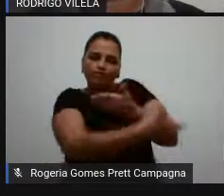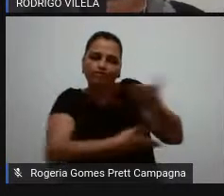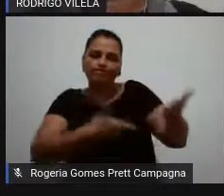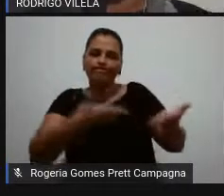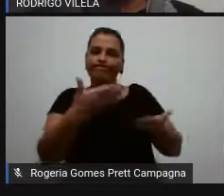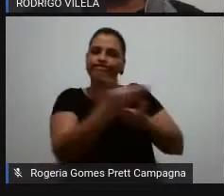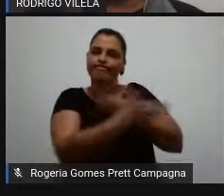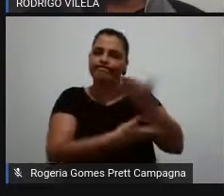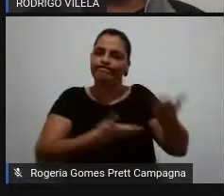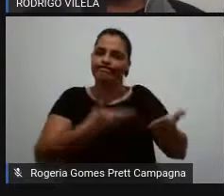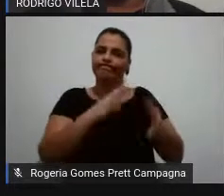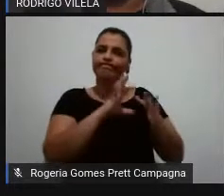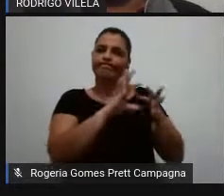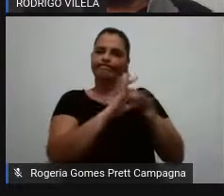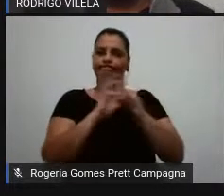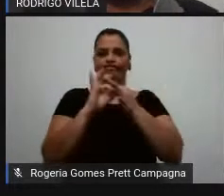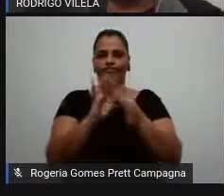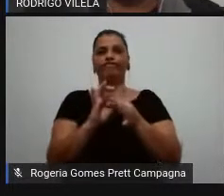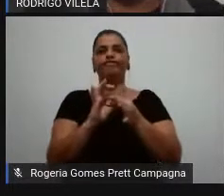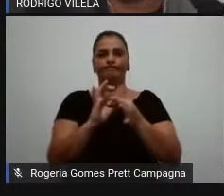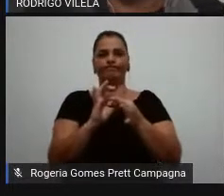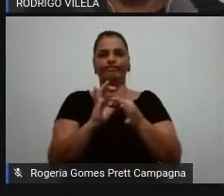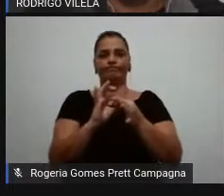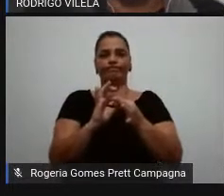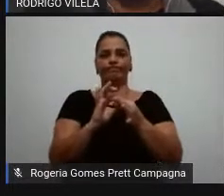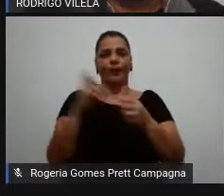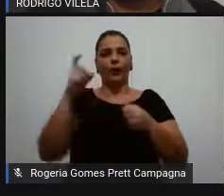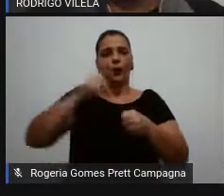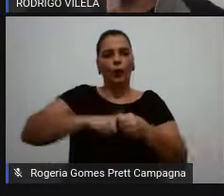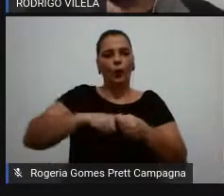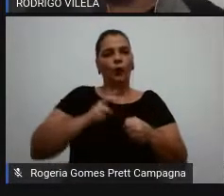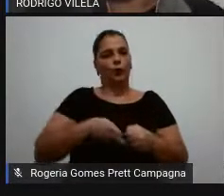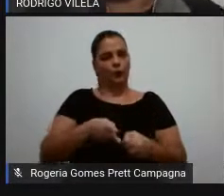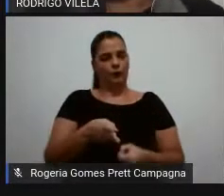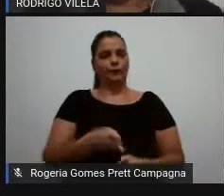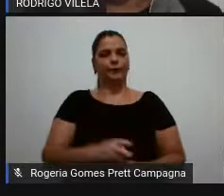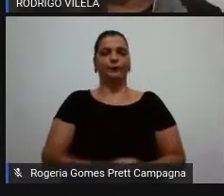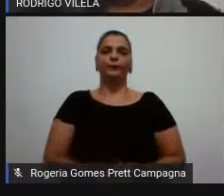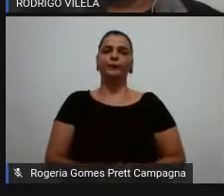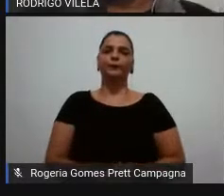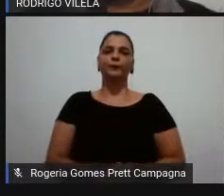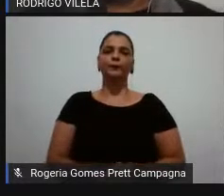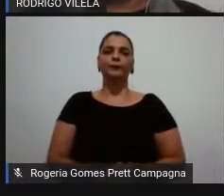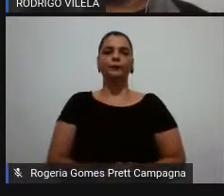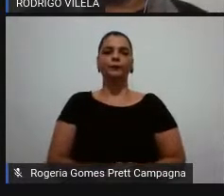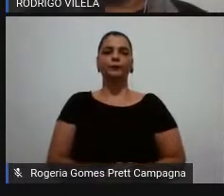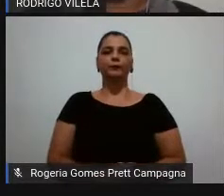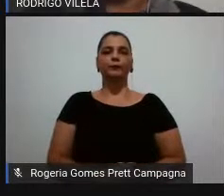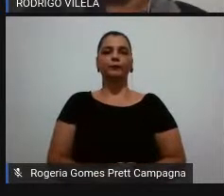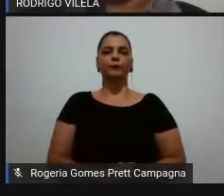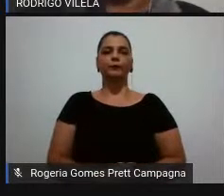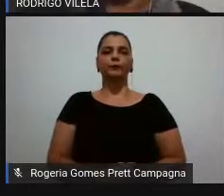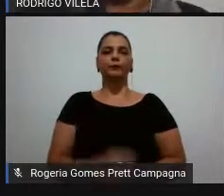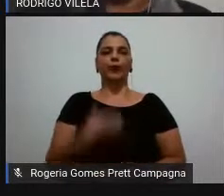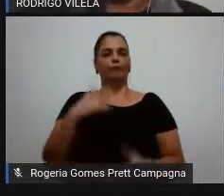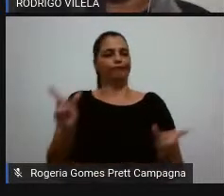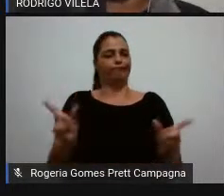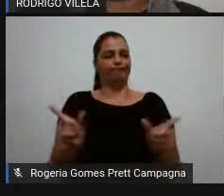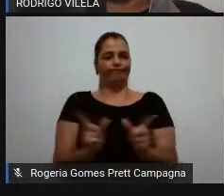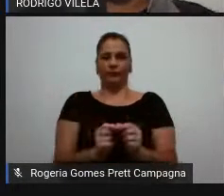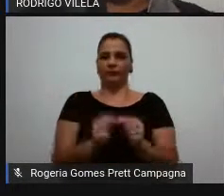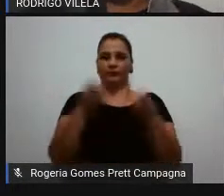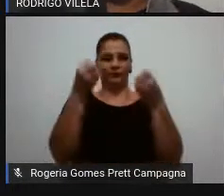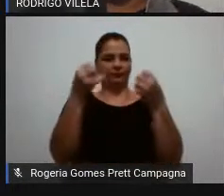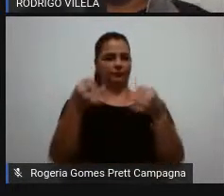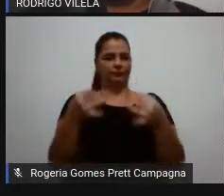esse trabalho em parceria, né? E continuar seguindo. E aí, nesse breve relato, e ele